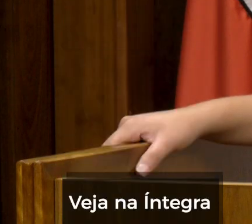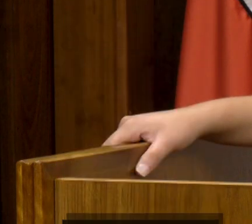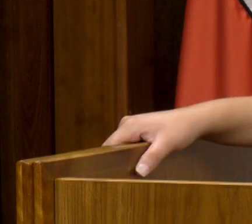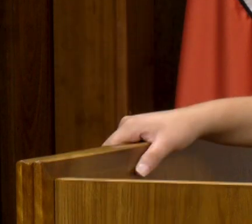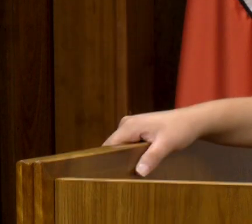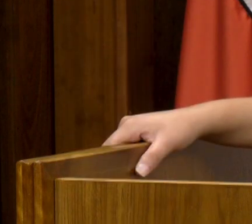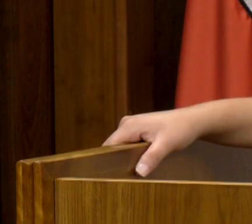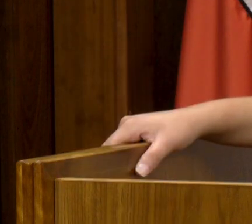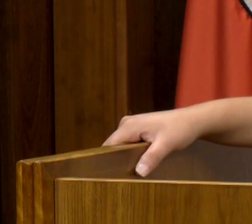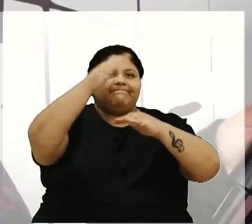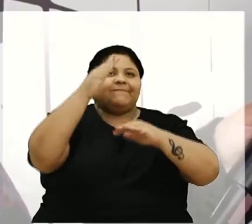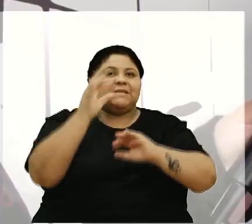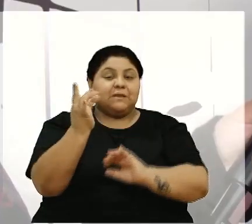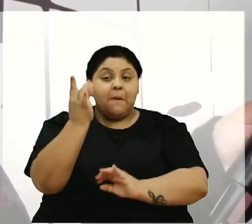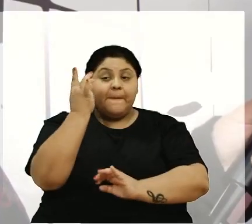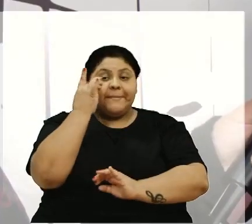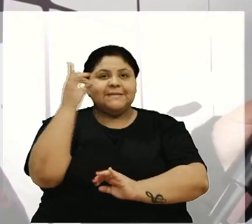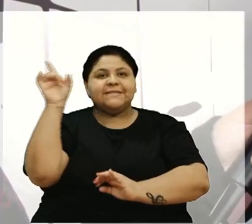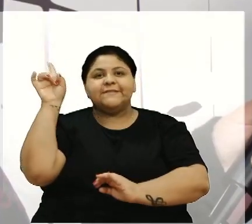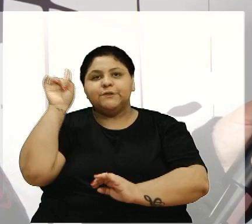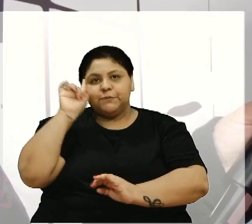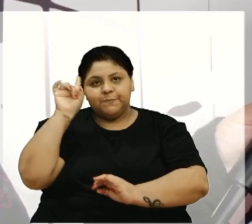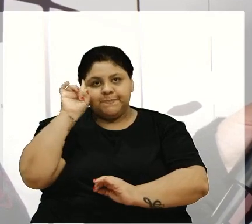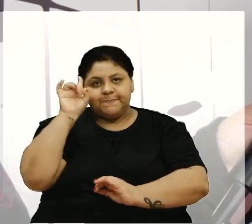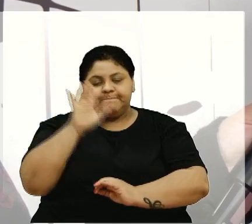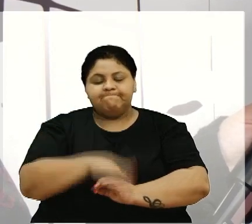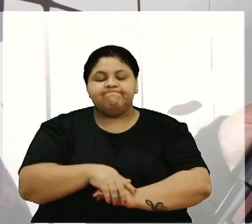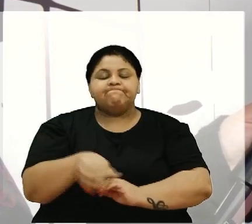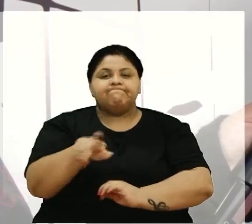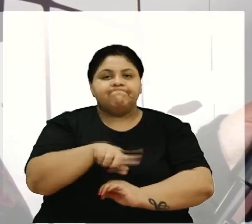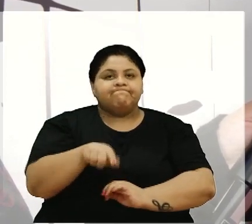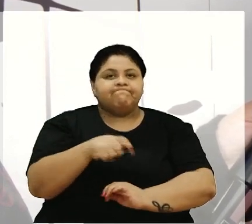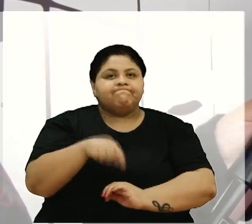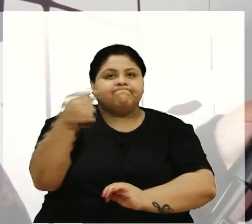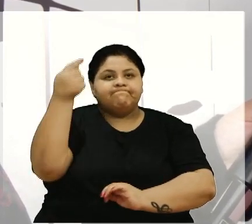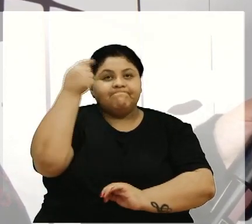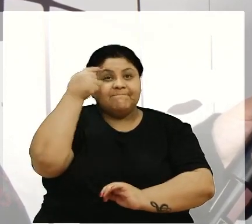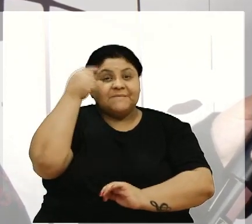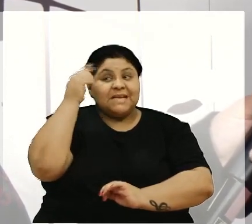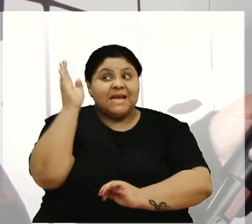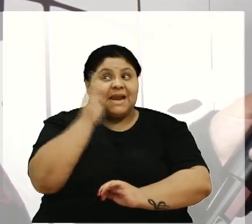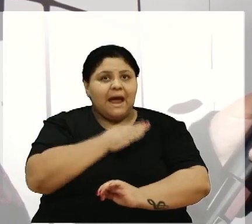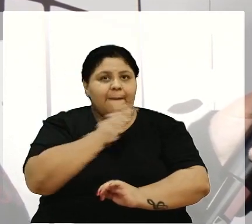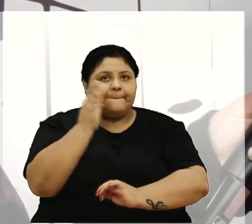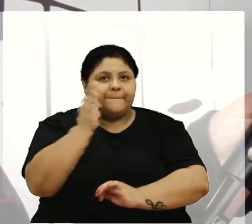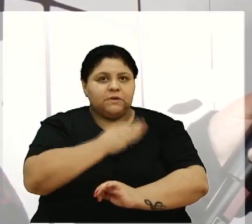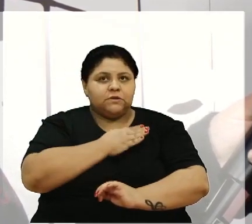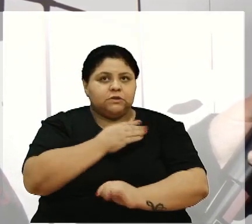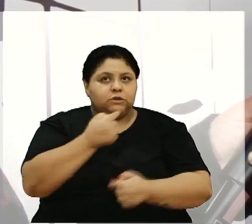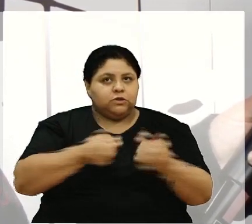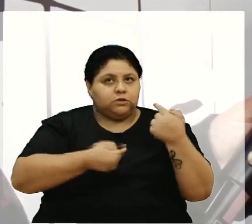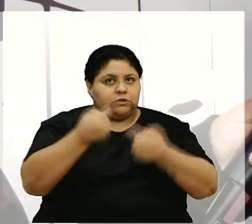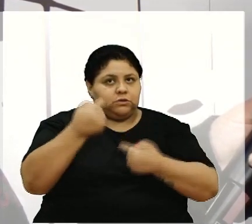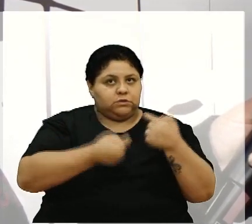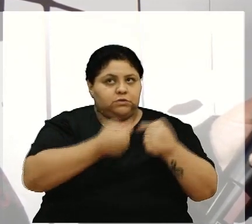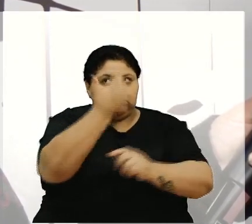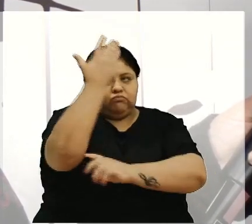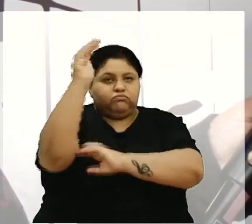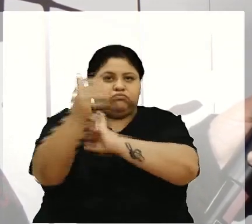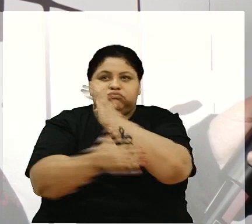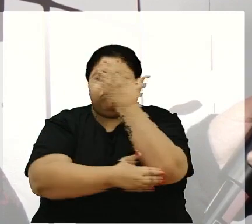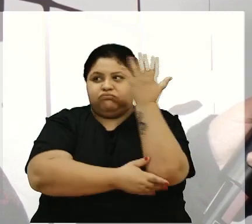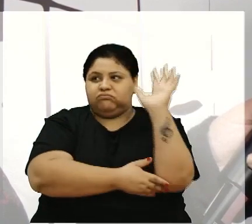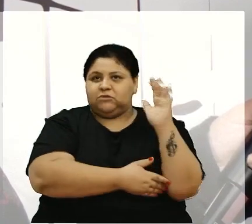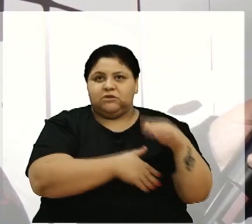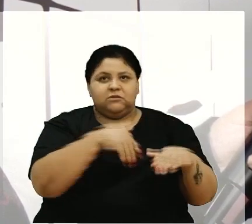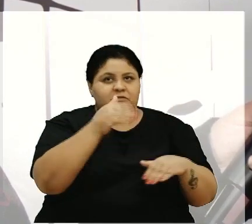alguns vereadores da casa. Então a gente precisa pensar para ontem o debate da questão do meio ambiente, que não é mais